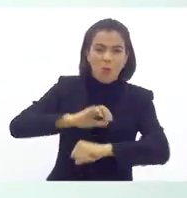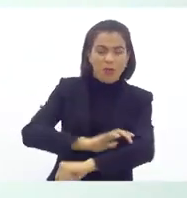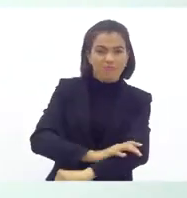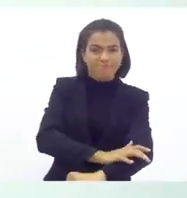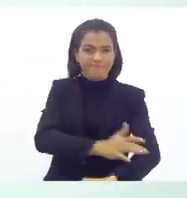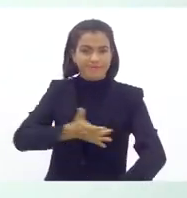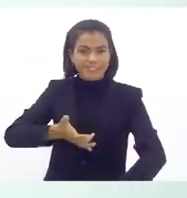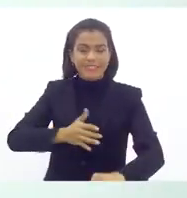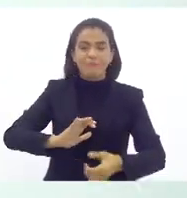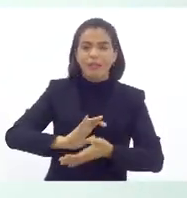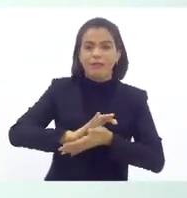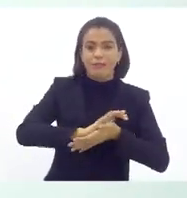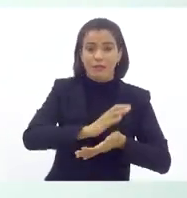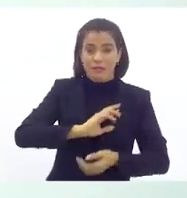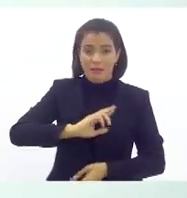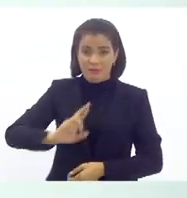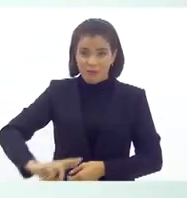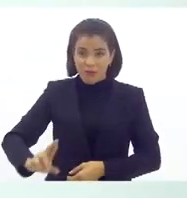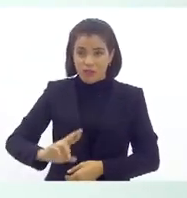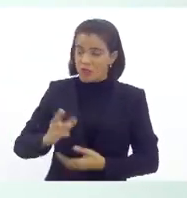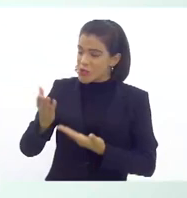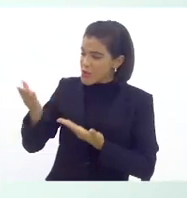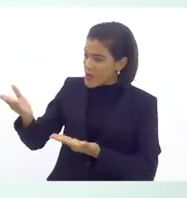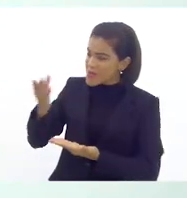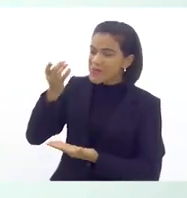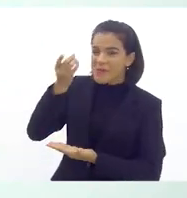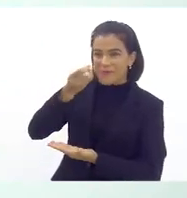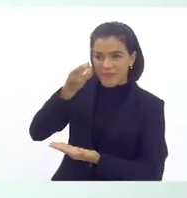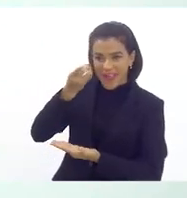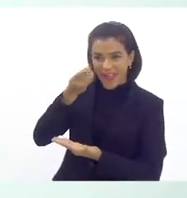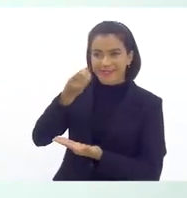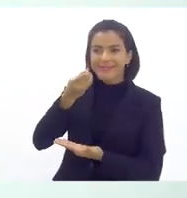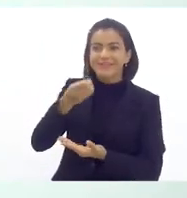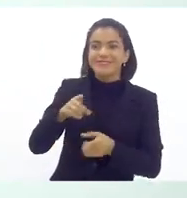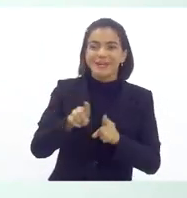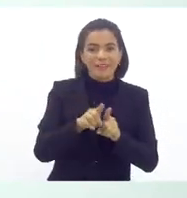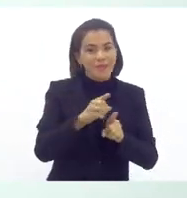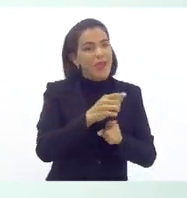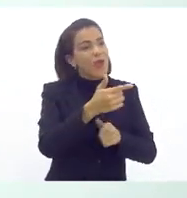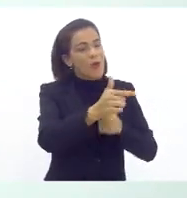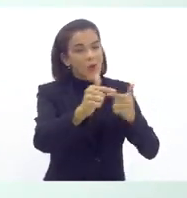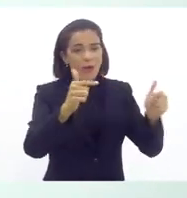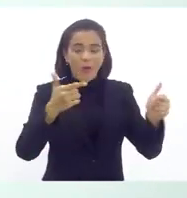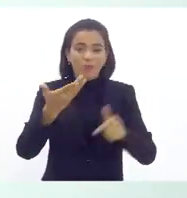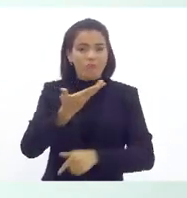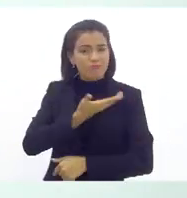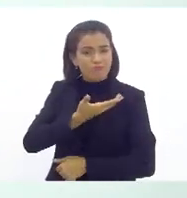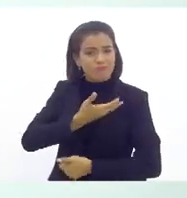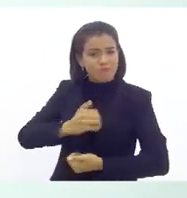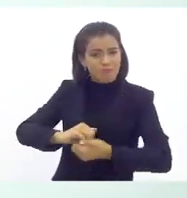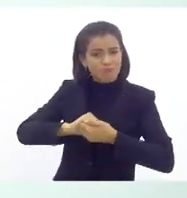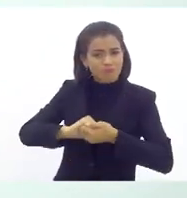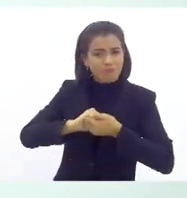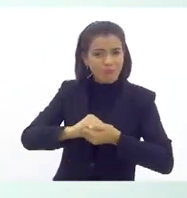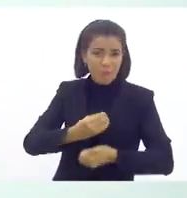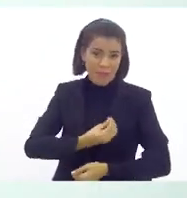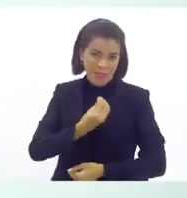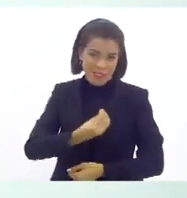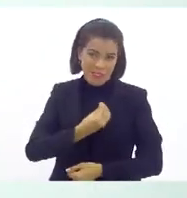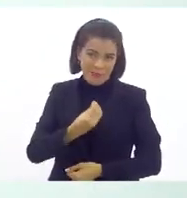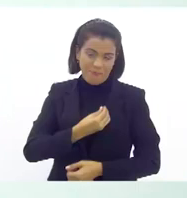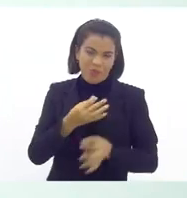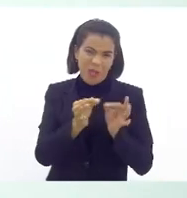violência religiosa, entre eles os nossos nobres deputados e algumas outras companheiras e companheiros que aqui estão presentes que eu não quero